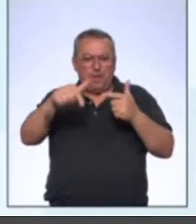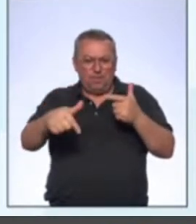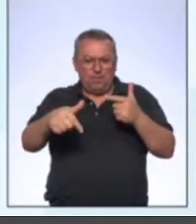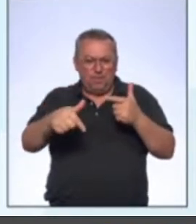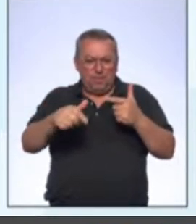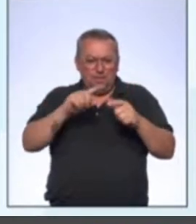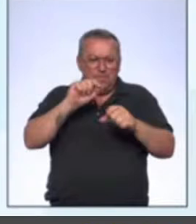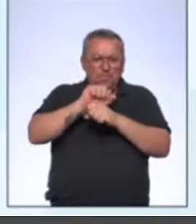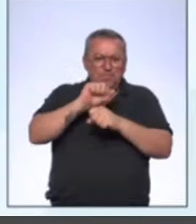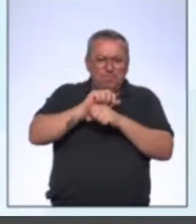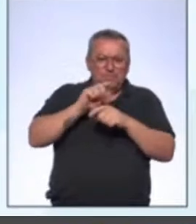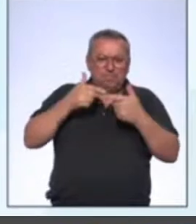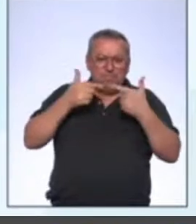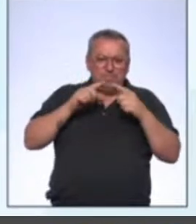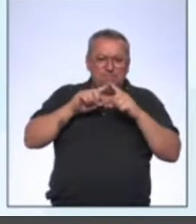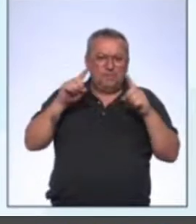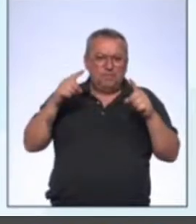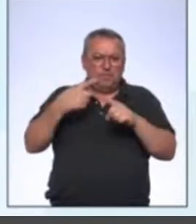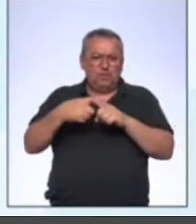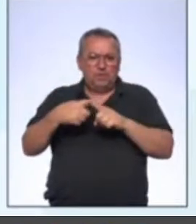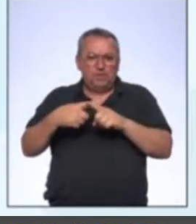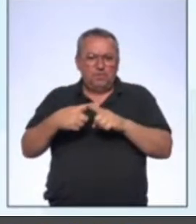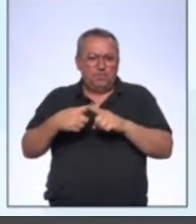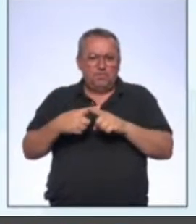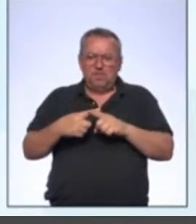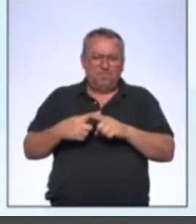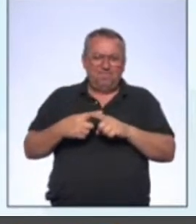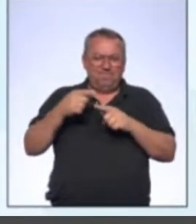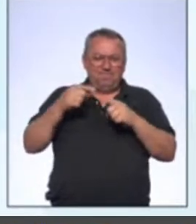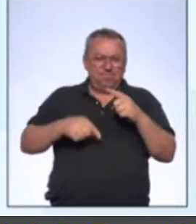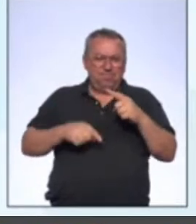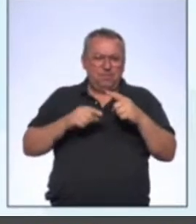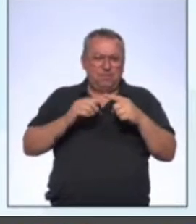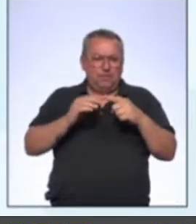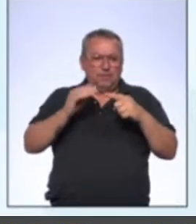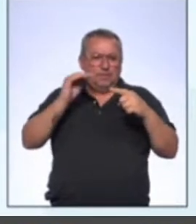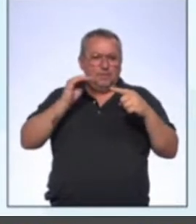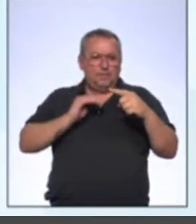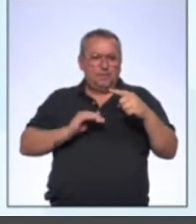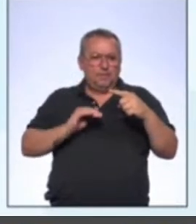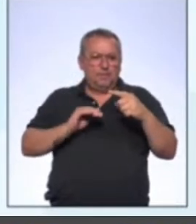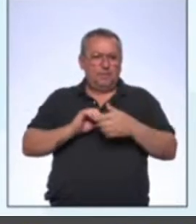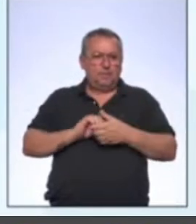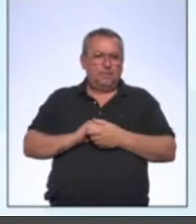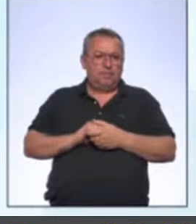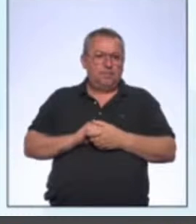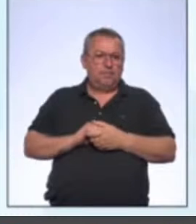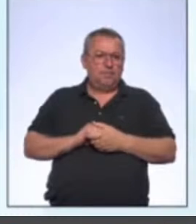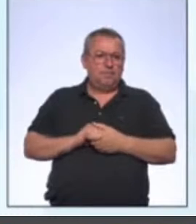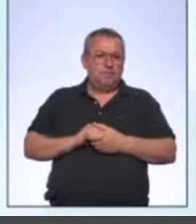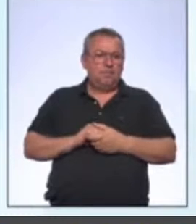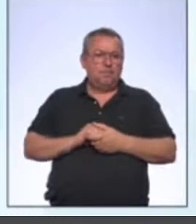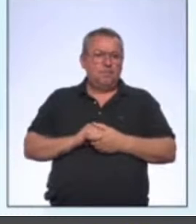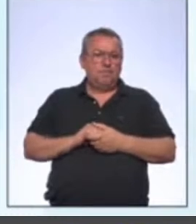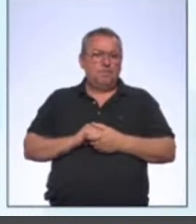de sorrir, mas por quê, não vai dar sentido, né? Então vamos riscar essa daí, não é ela.